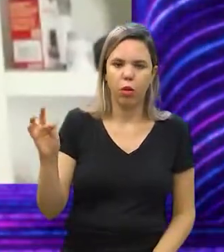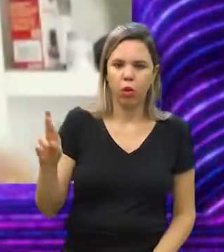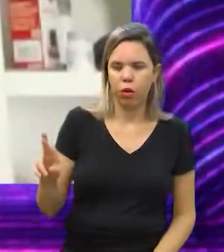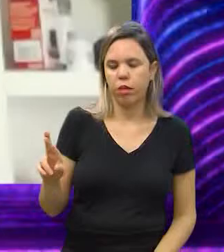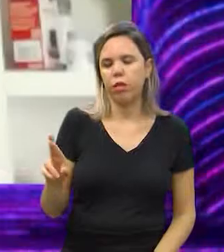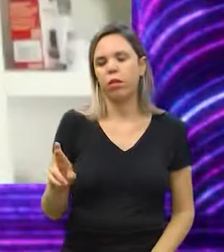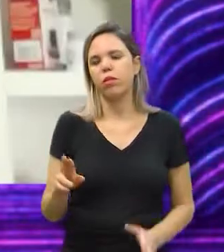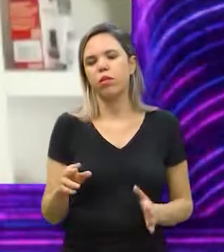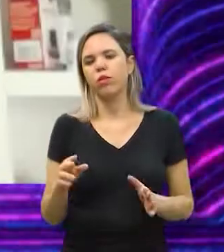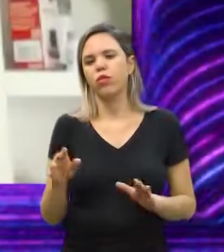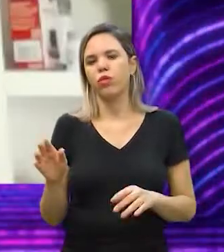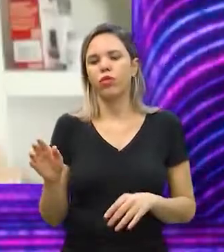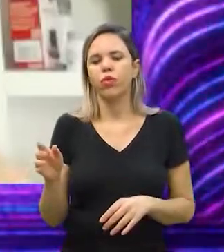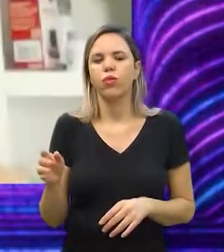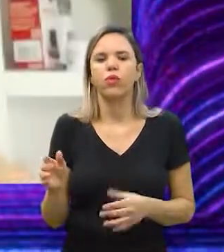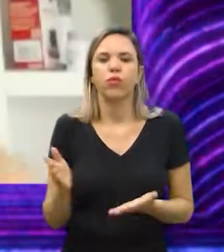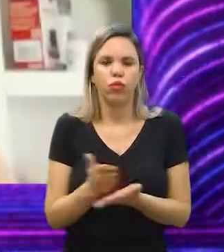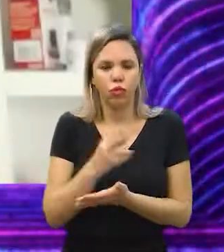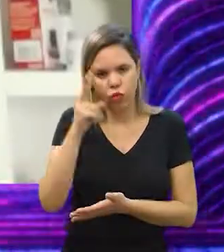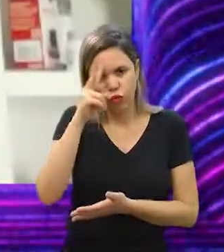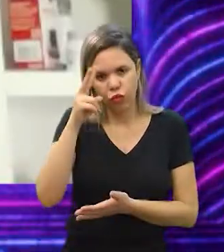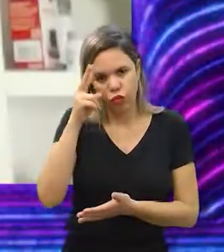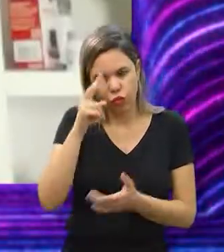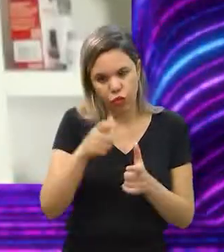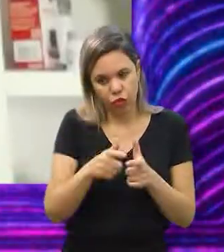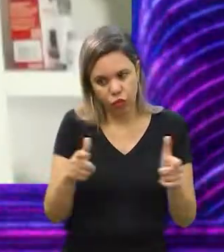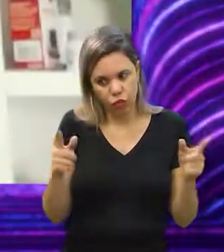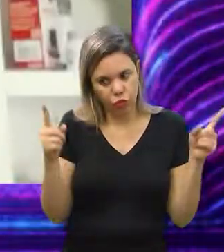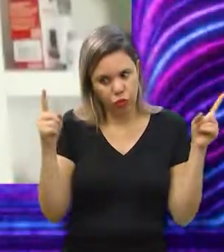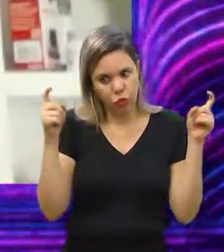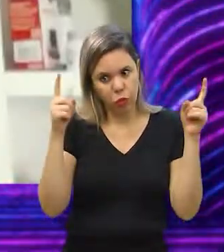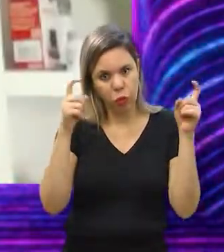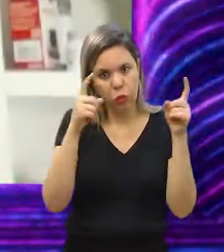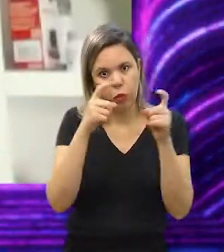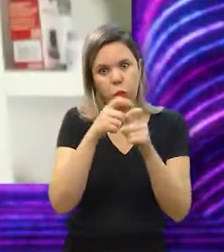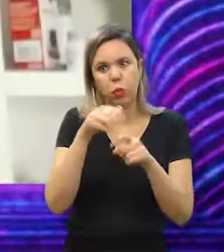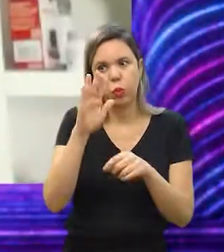A trama ela vai ficando cada vez mais complicada.